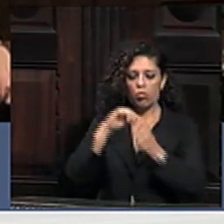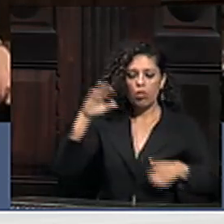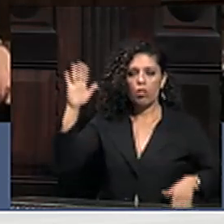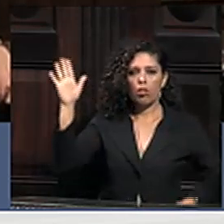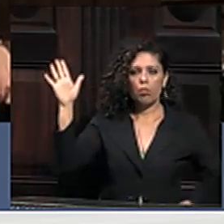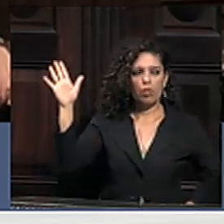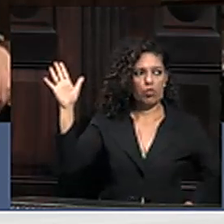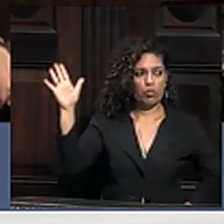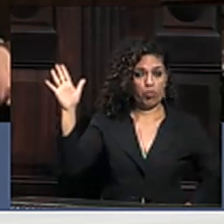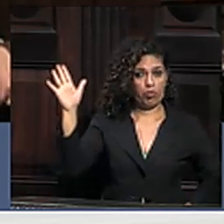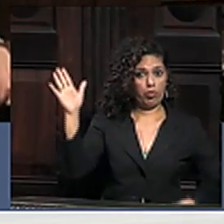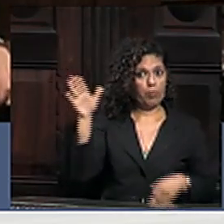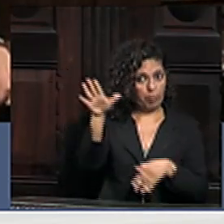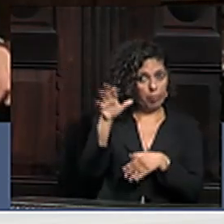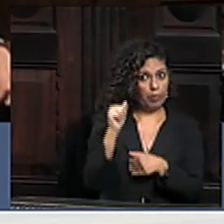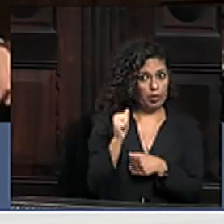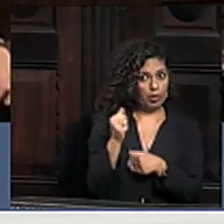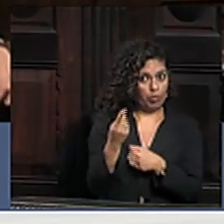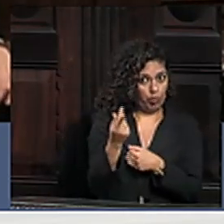a propina,